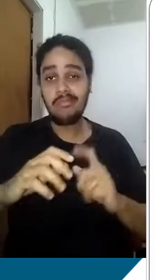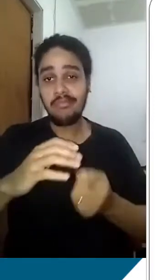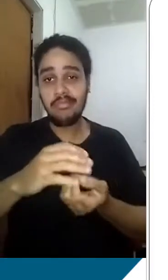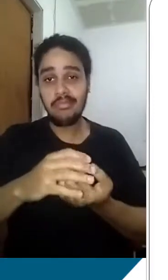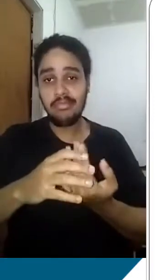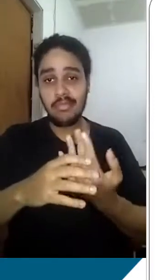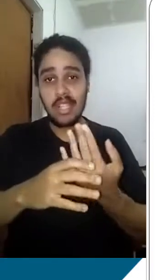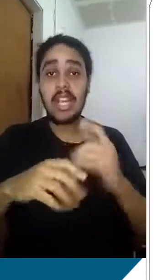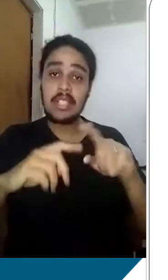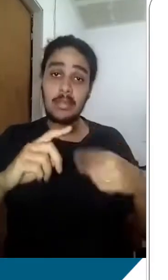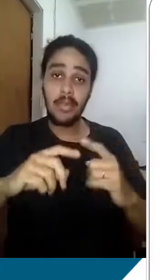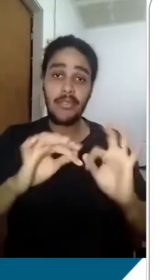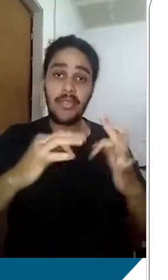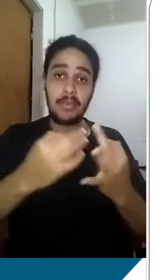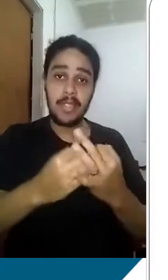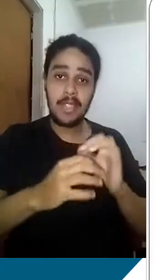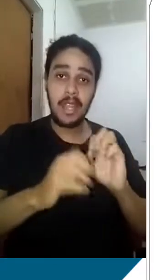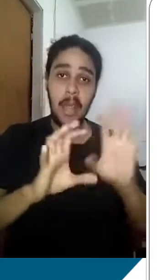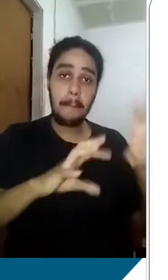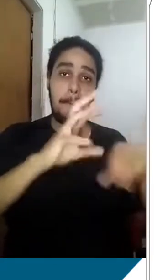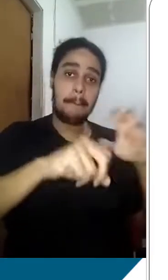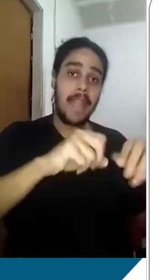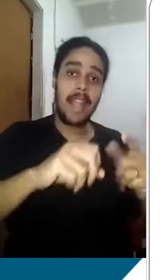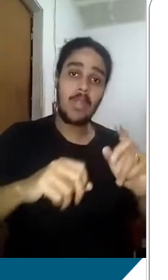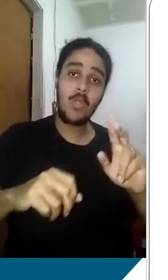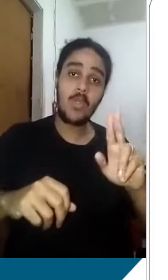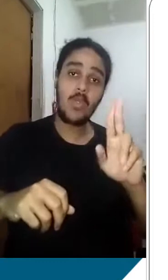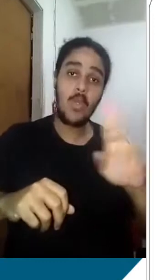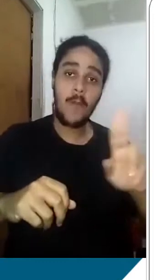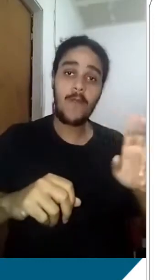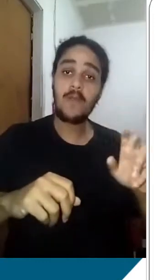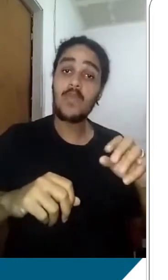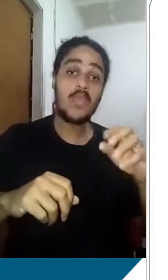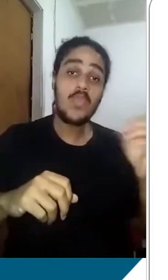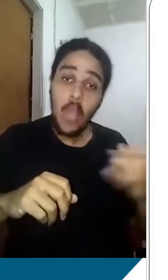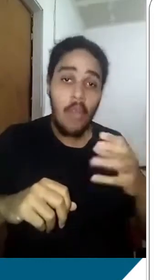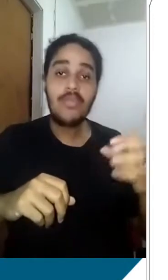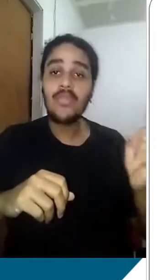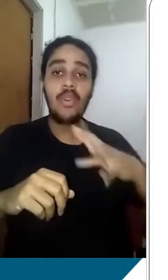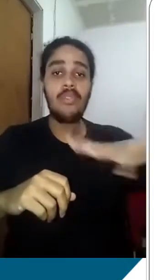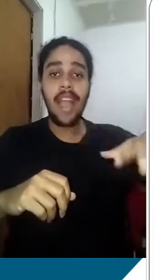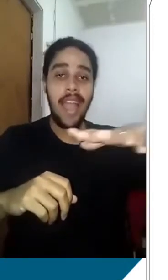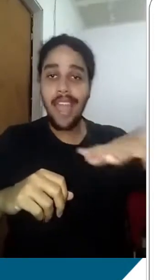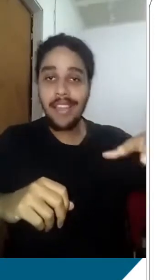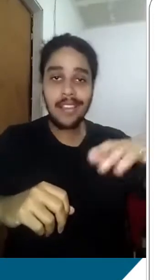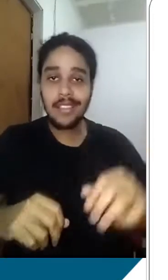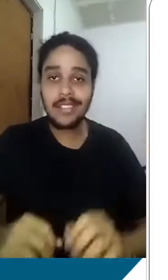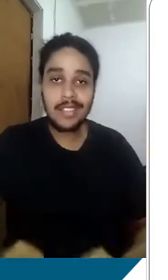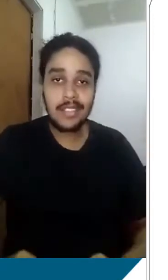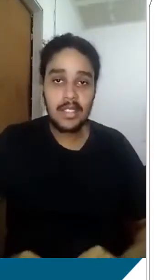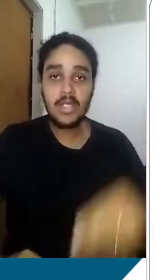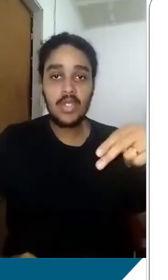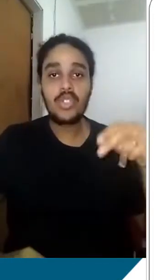acabem buscando novas áreas, por isso itinerante, elas vão saindo de um lugar e indo para o outro, vão se movimentando no